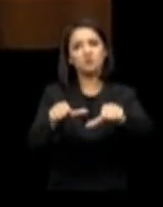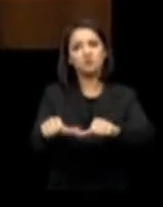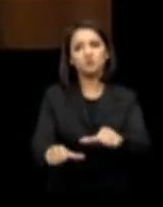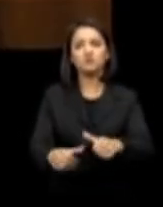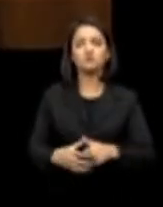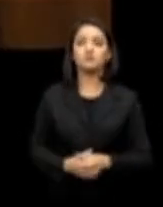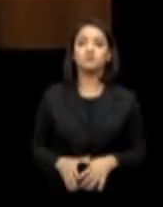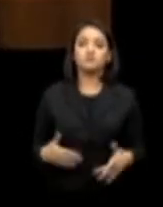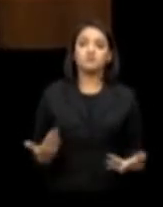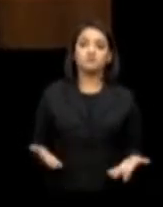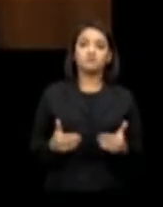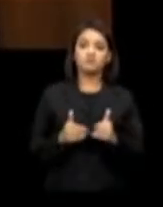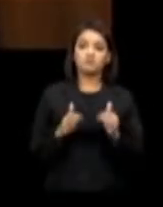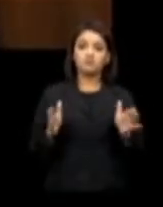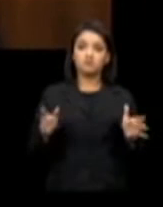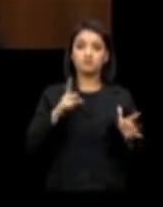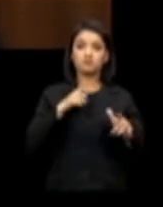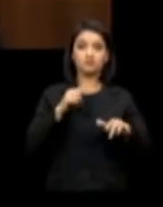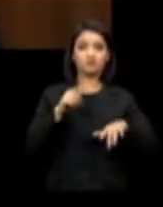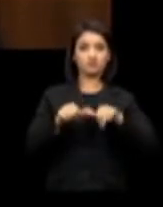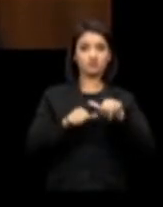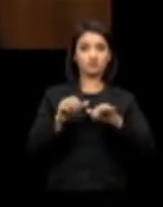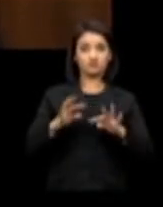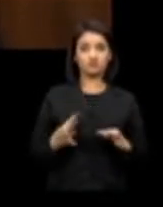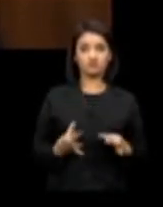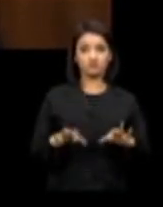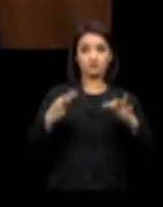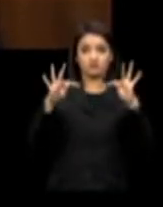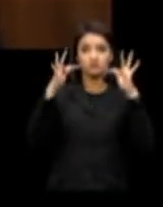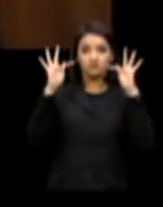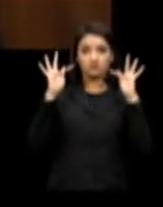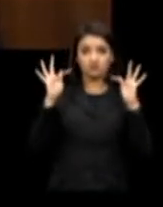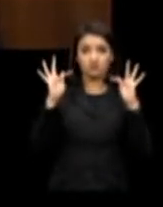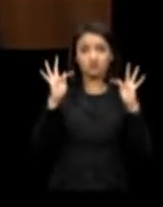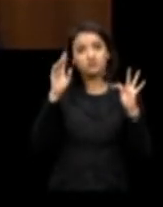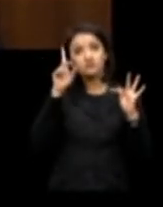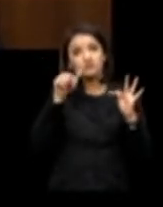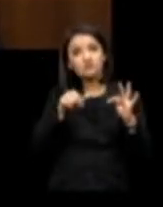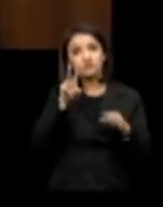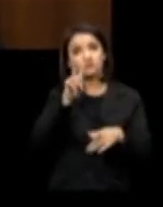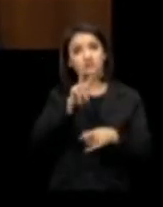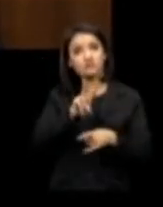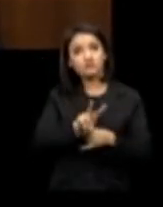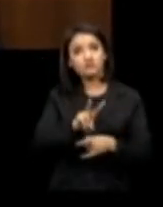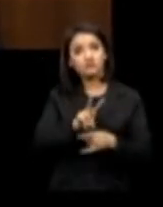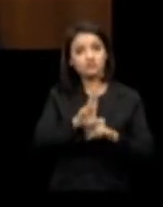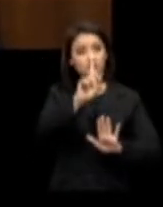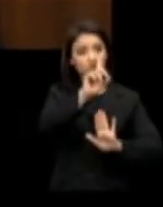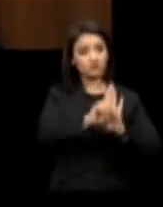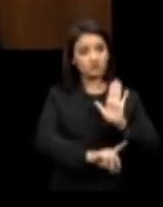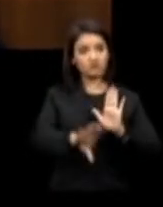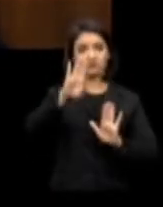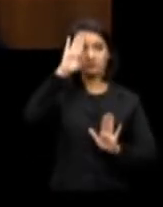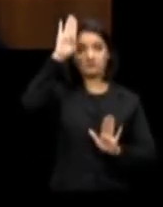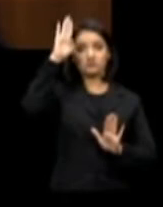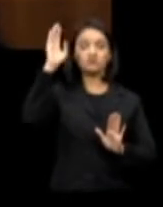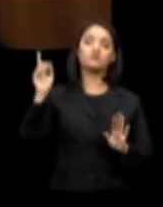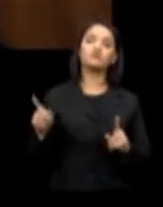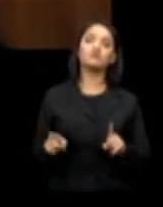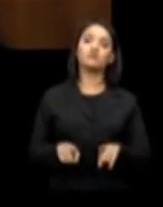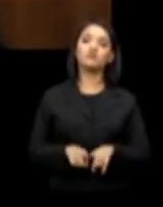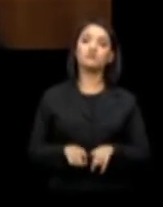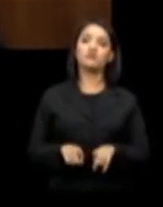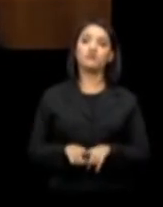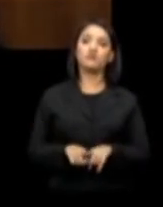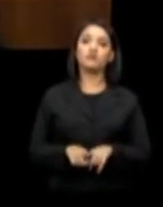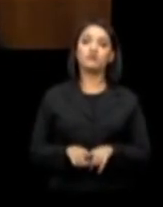jurisdição constitucional à transformação tecnológica, enquanto instrumento de preservação dos direitos fundamentais, também é